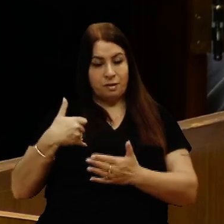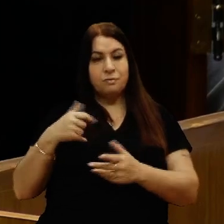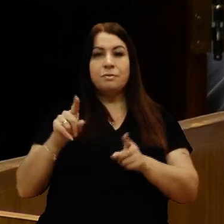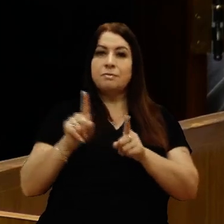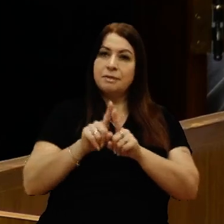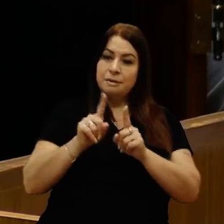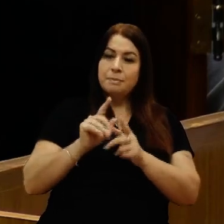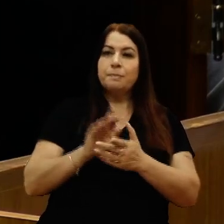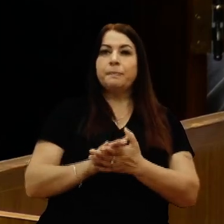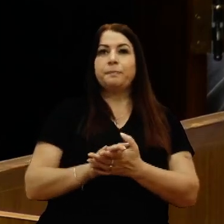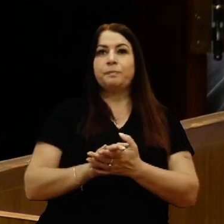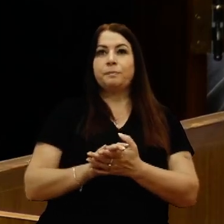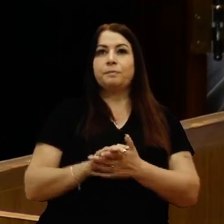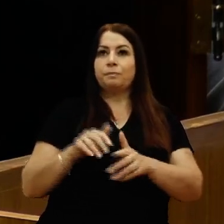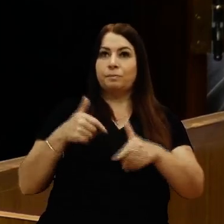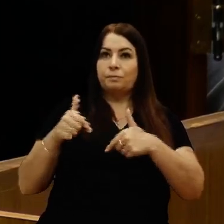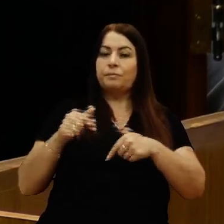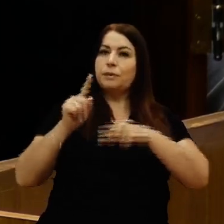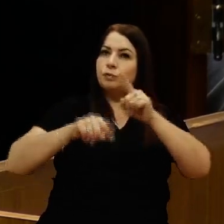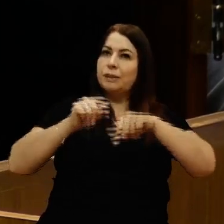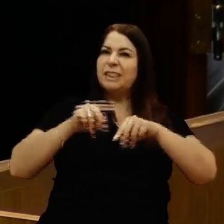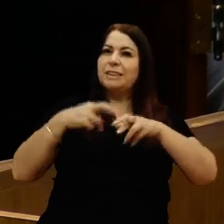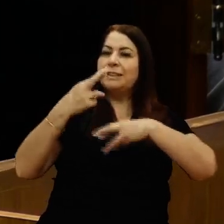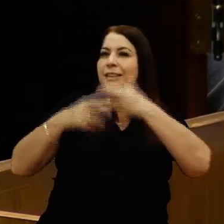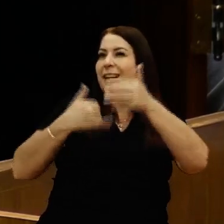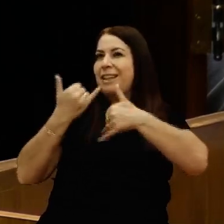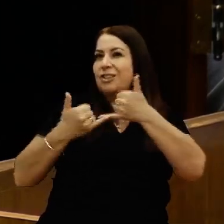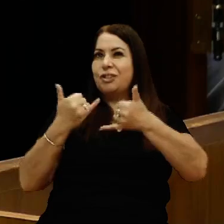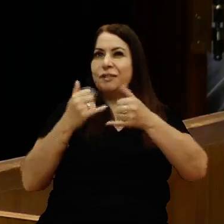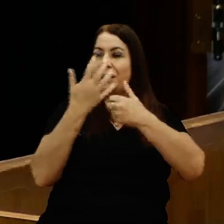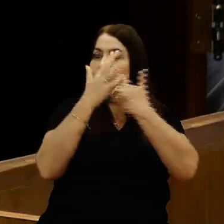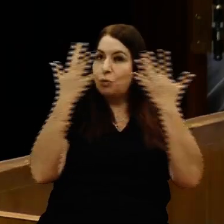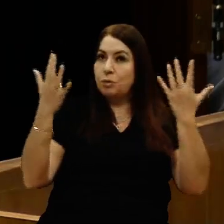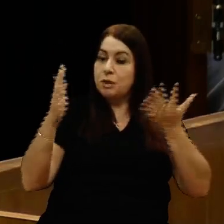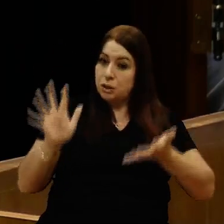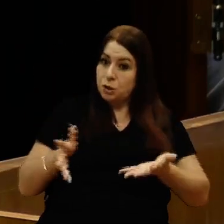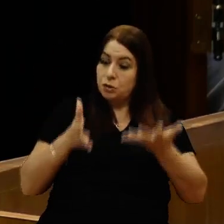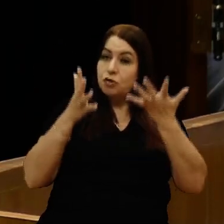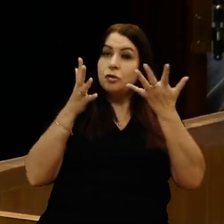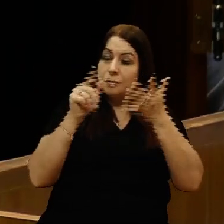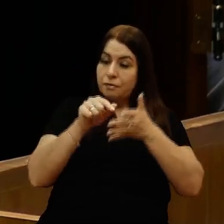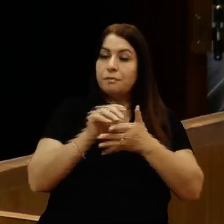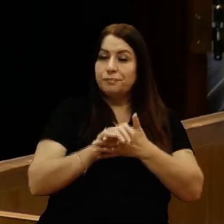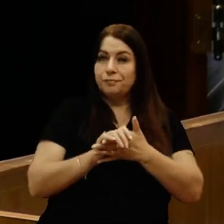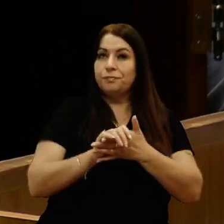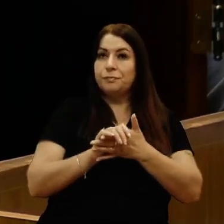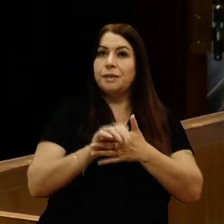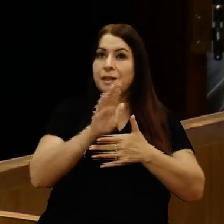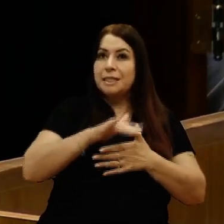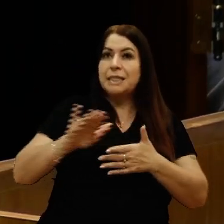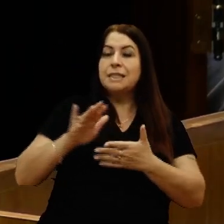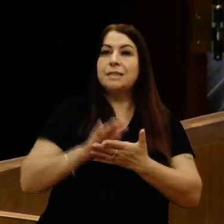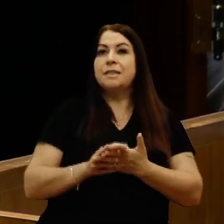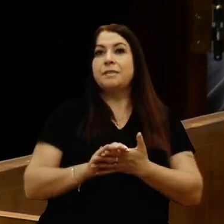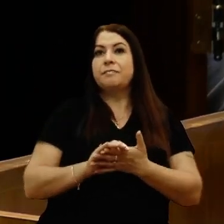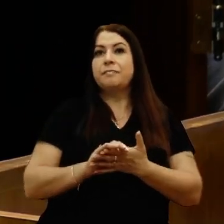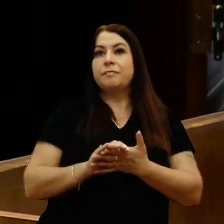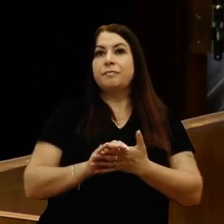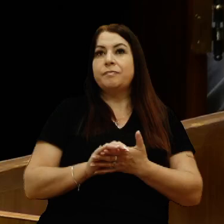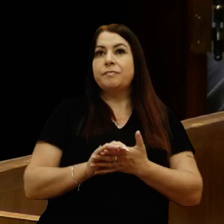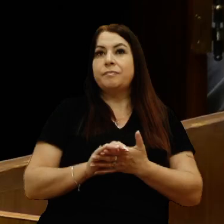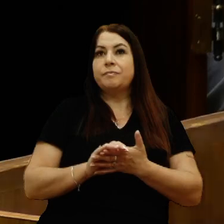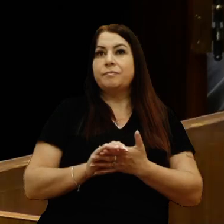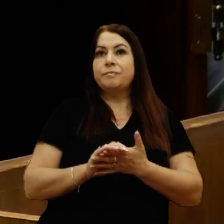também trabalha com atividades recreativas, atividades na natureza, que incentivam que essas crianças elas